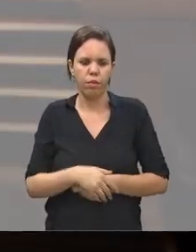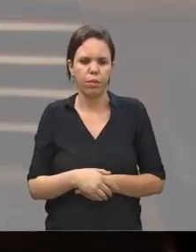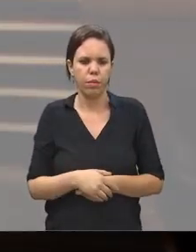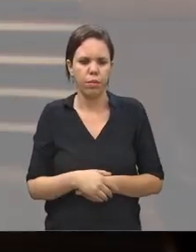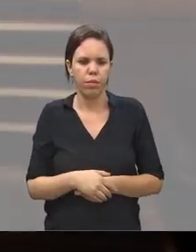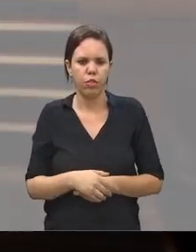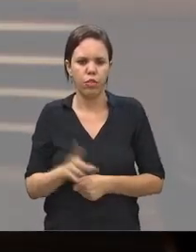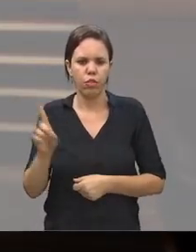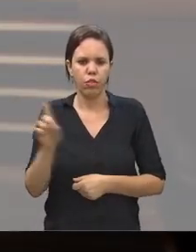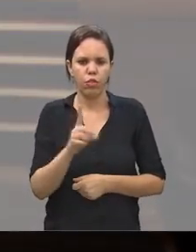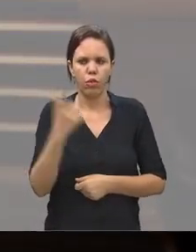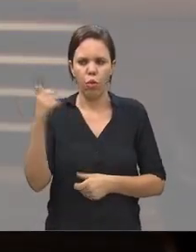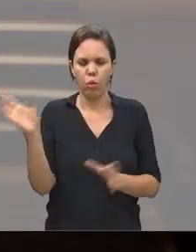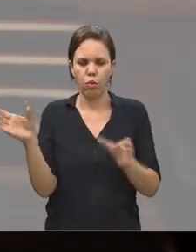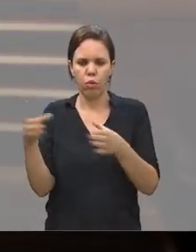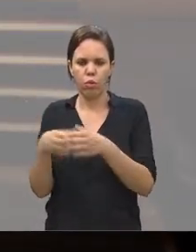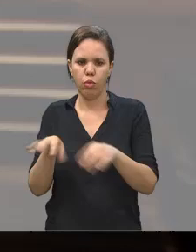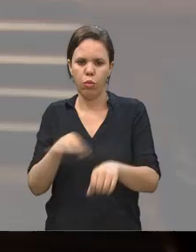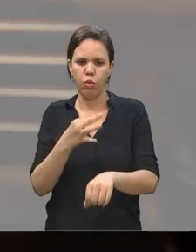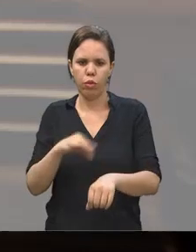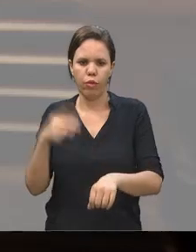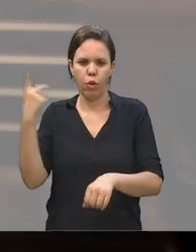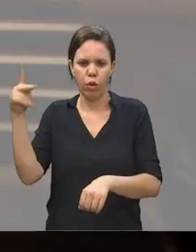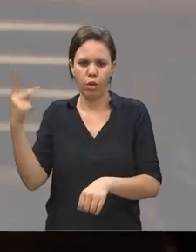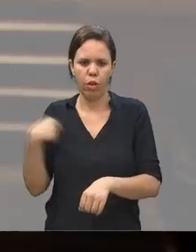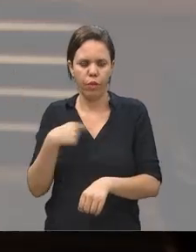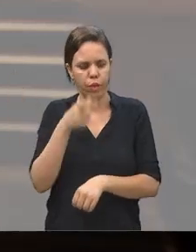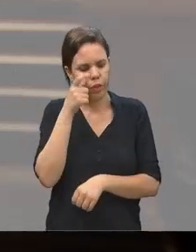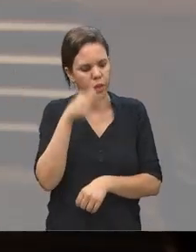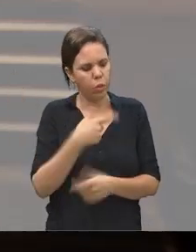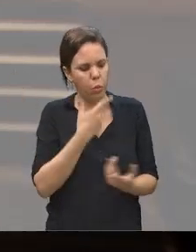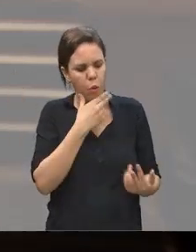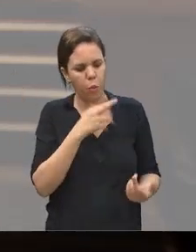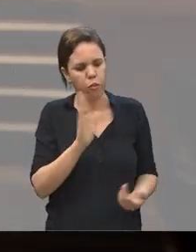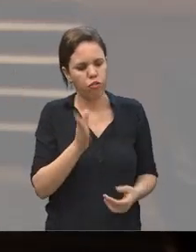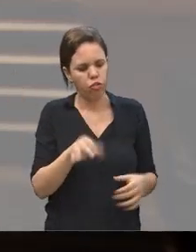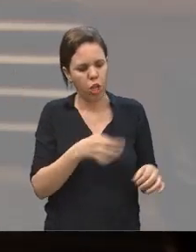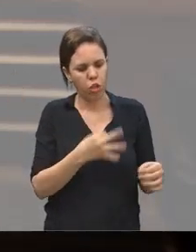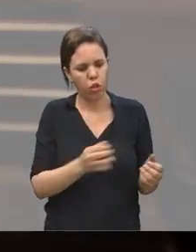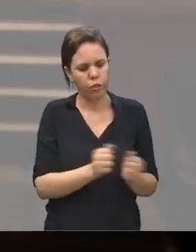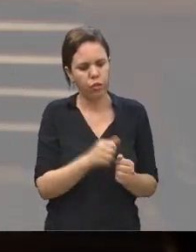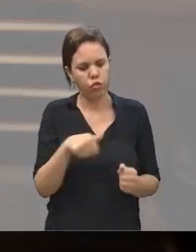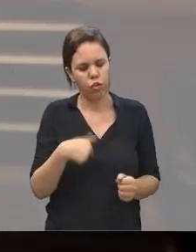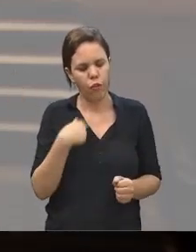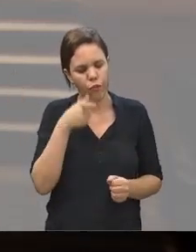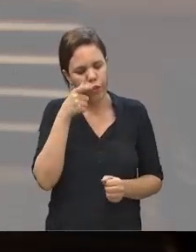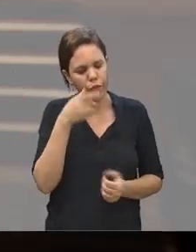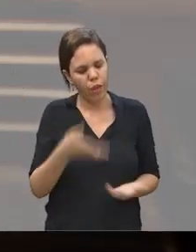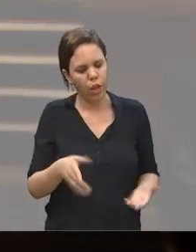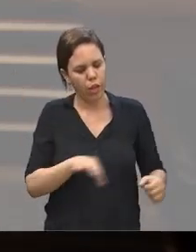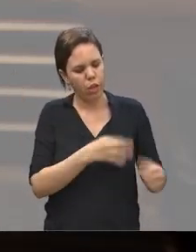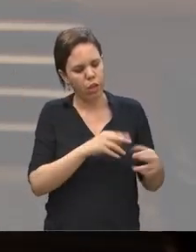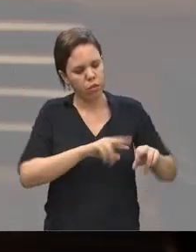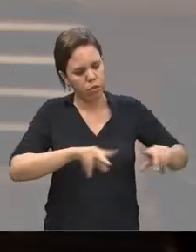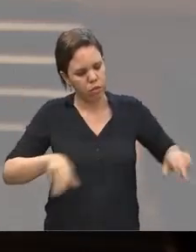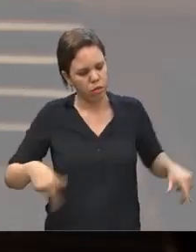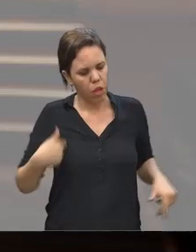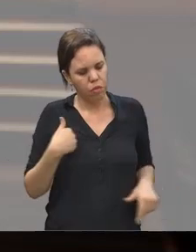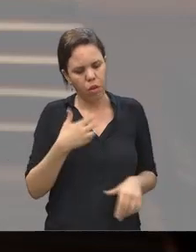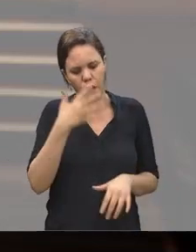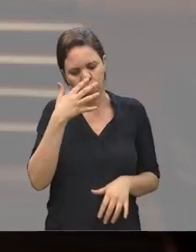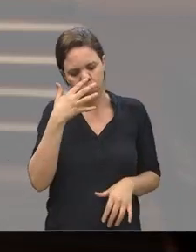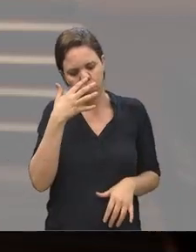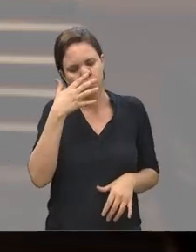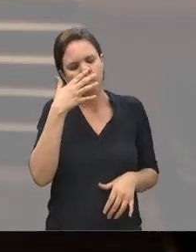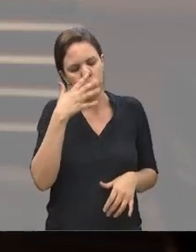carioca, eu vim de outra sinfônica e quando eu vi assistir aqui, que meu irmão já tocava aqui, vim assistir a orquestra, eu fiquei